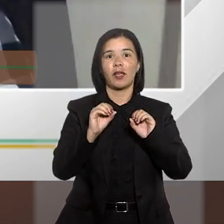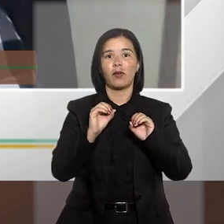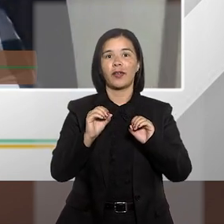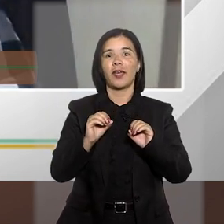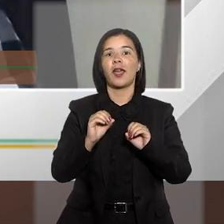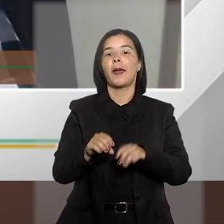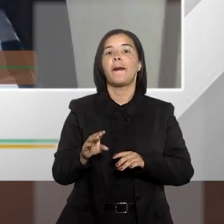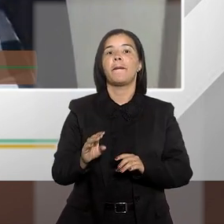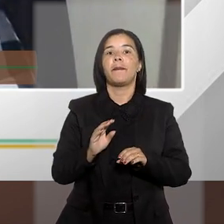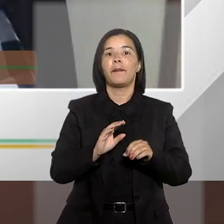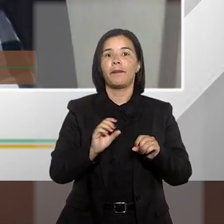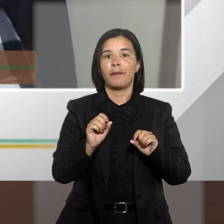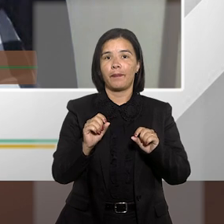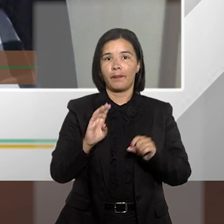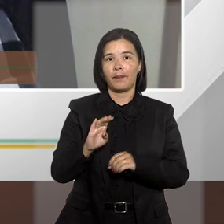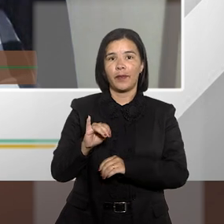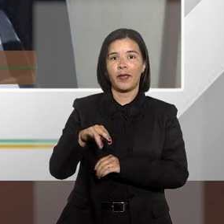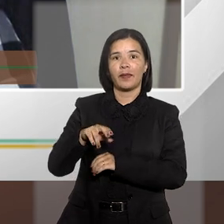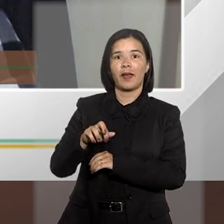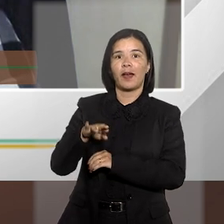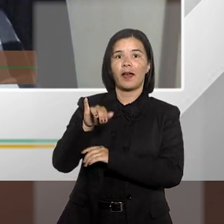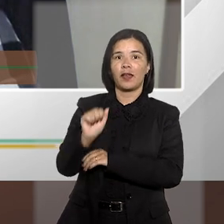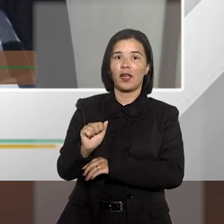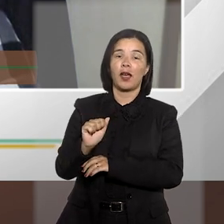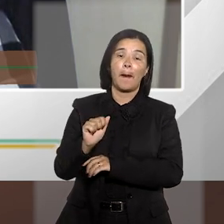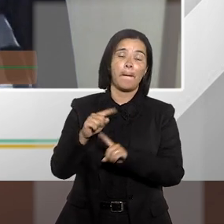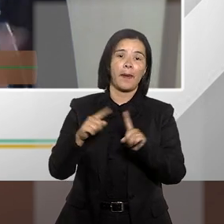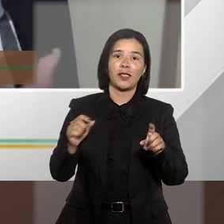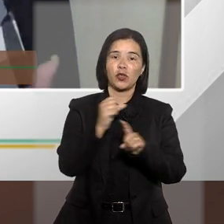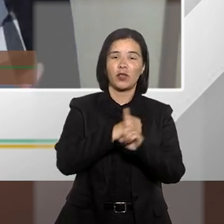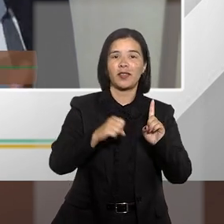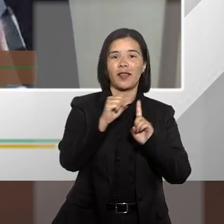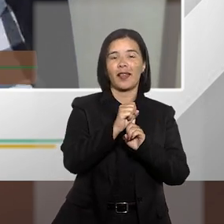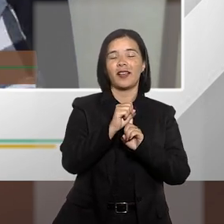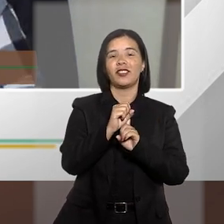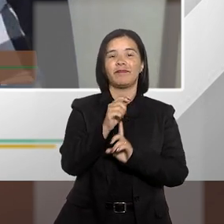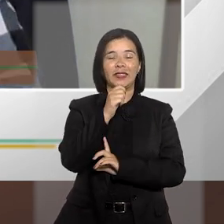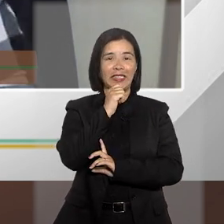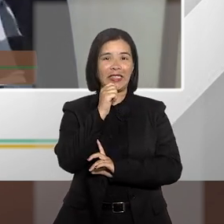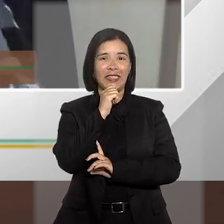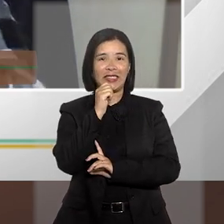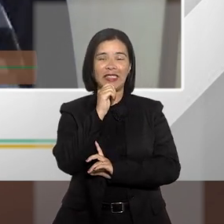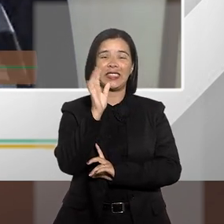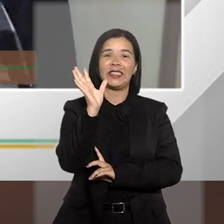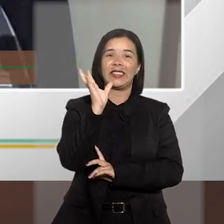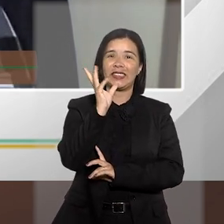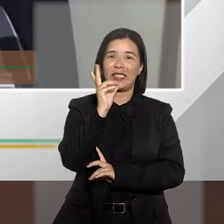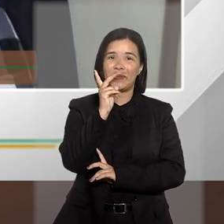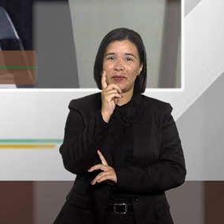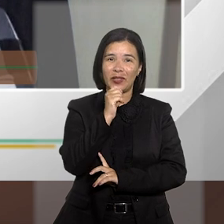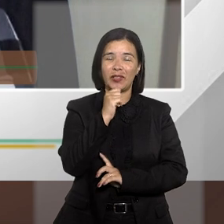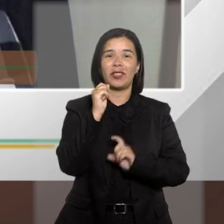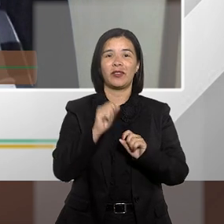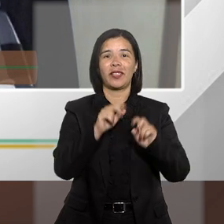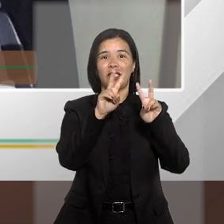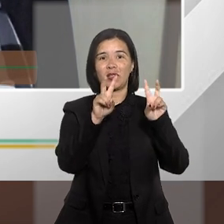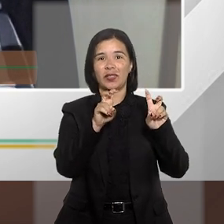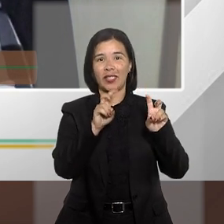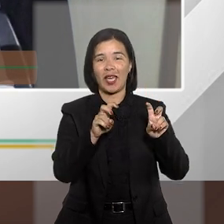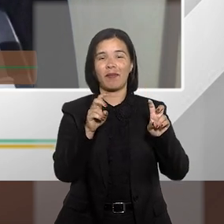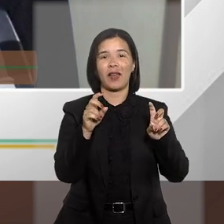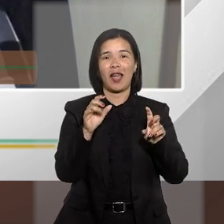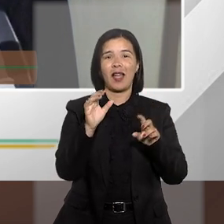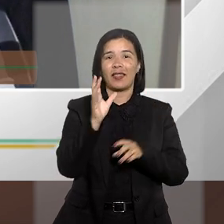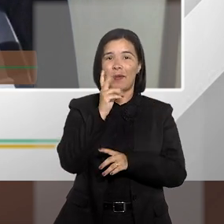acho que a sociedade ainda está muito longe de conseguir compreender. Eles têm, me perdoem, tomar muito tempo sobre esse tema, mas tem